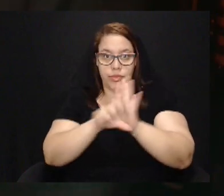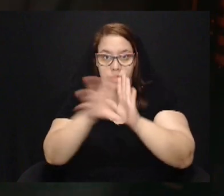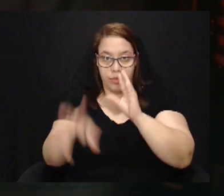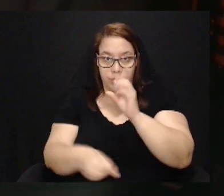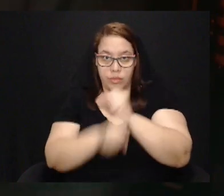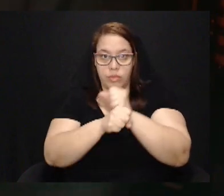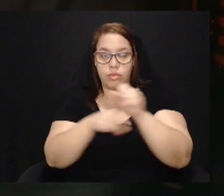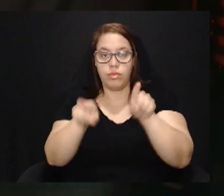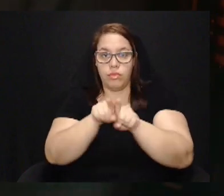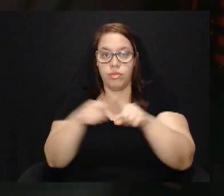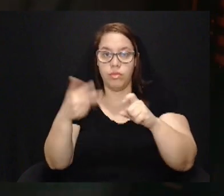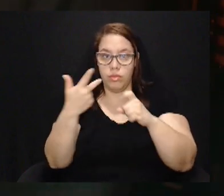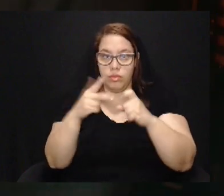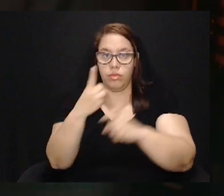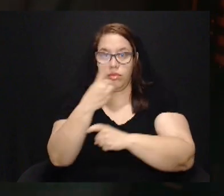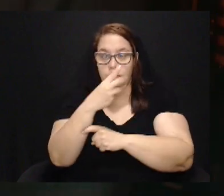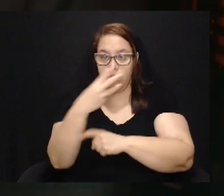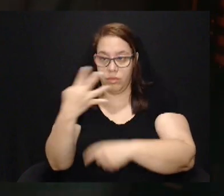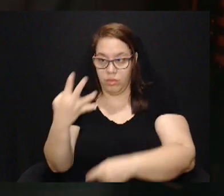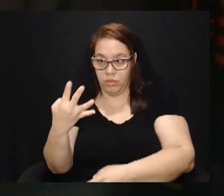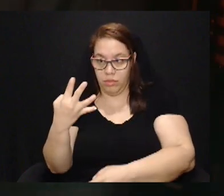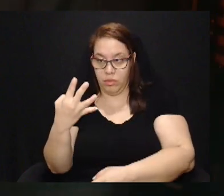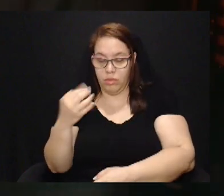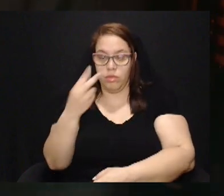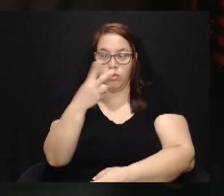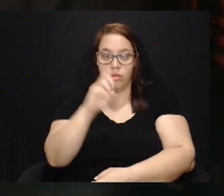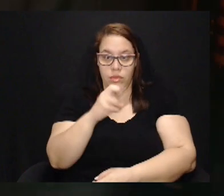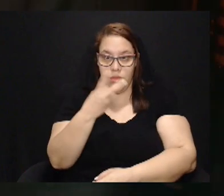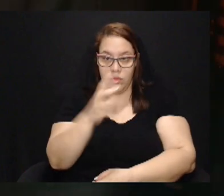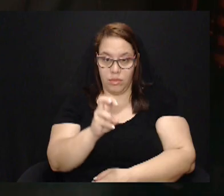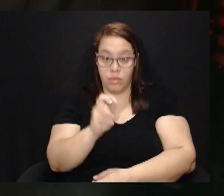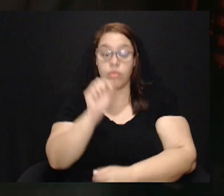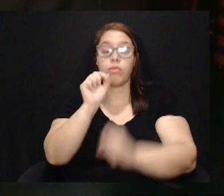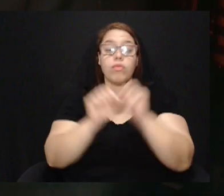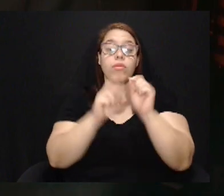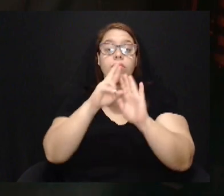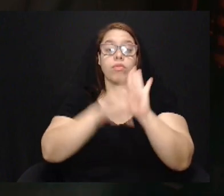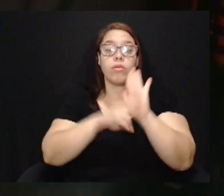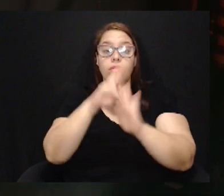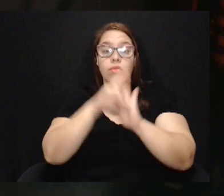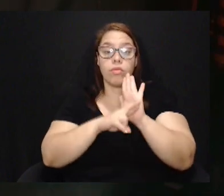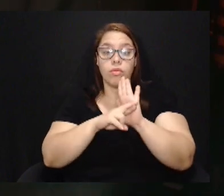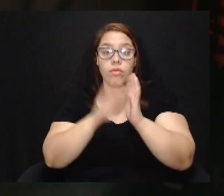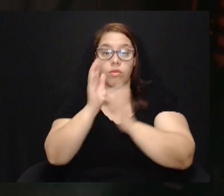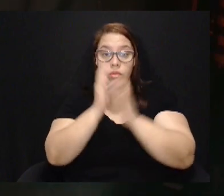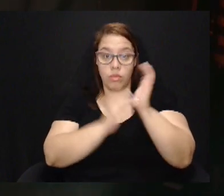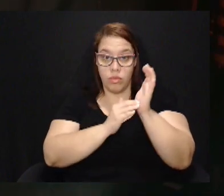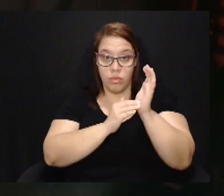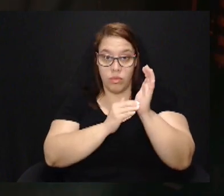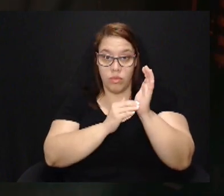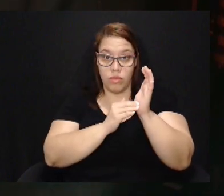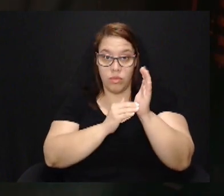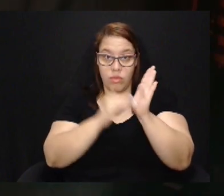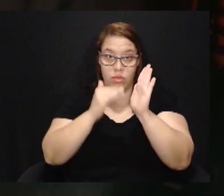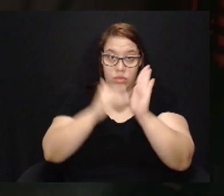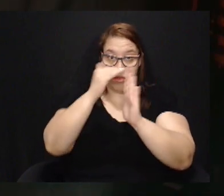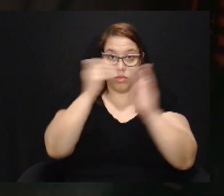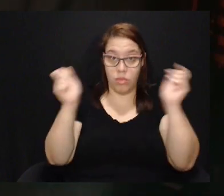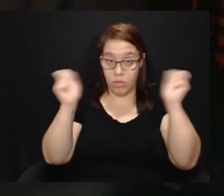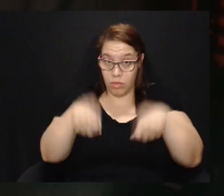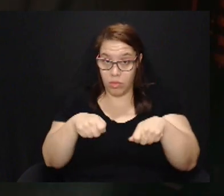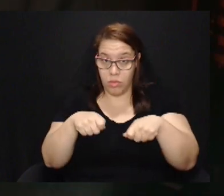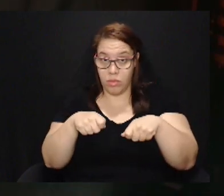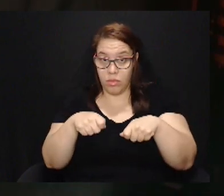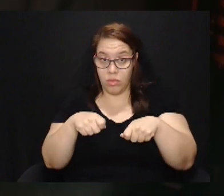Executivo, 134 de 2025, que define regras gerais para concursos, como etapas possíveis,